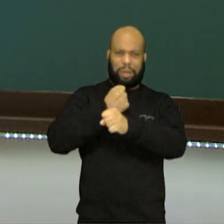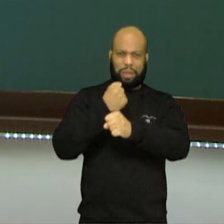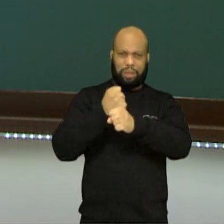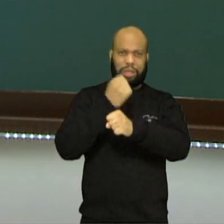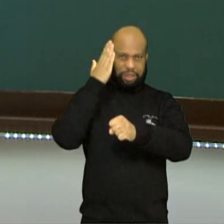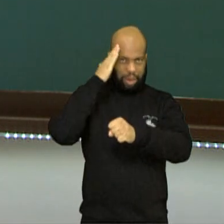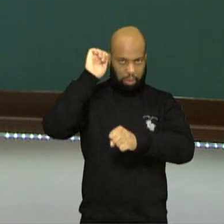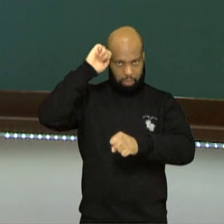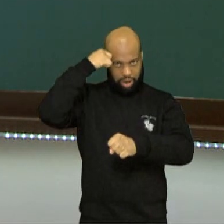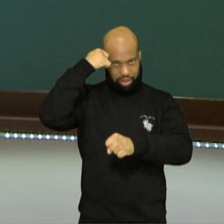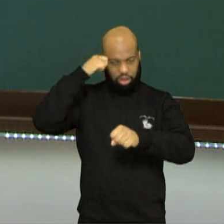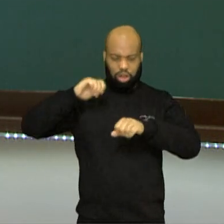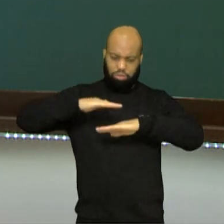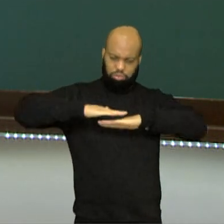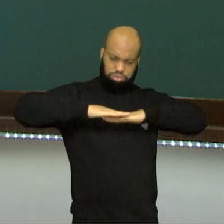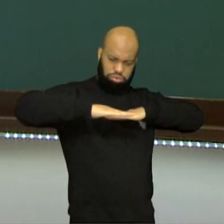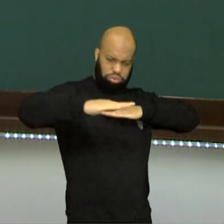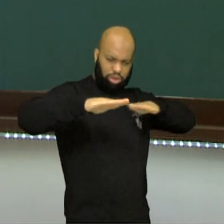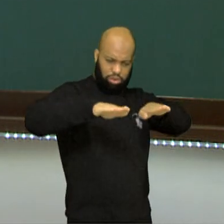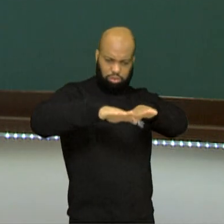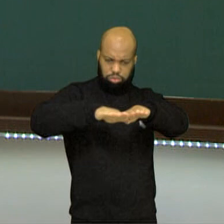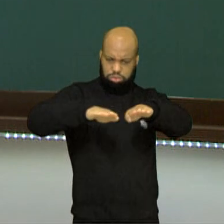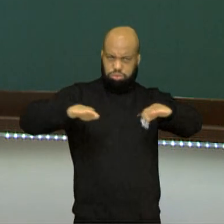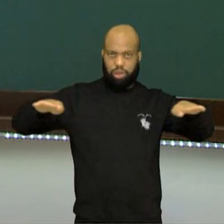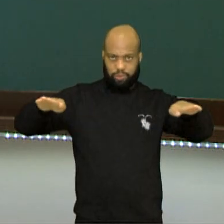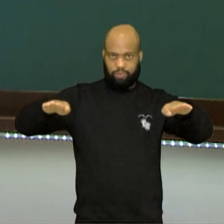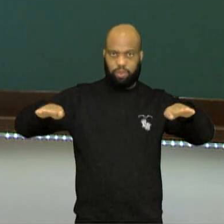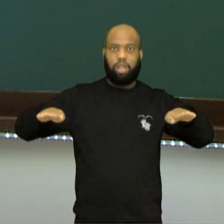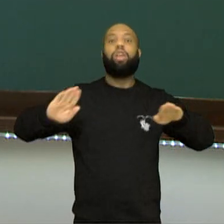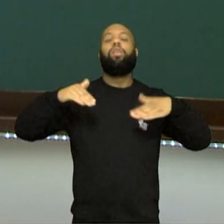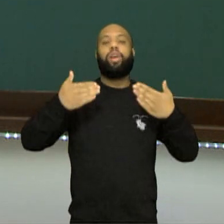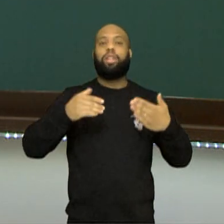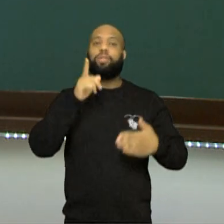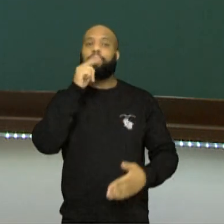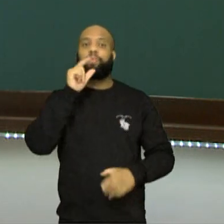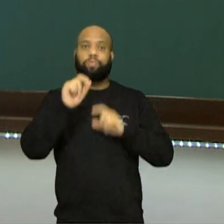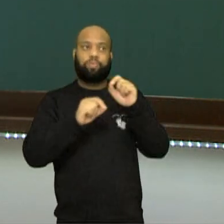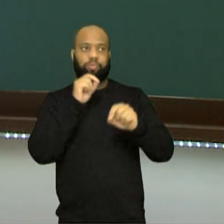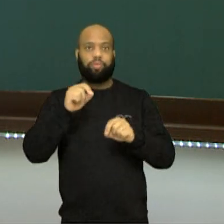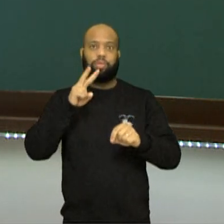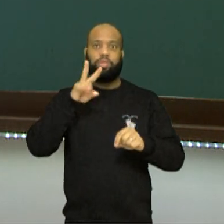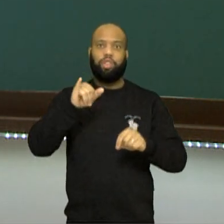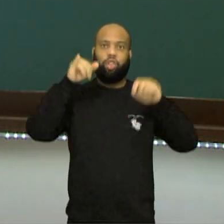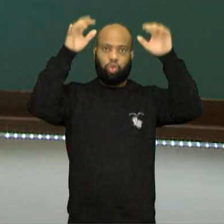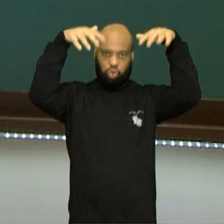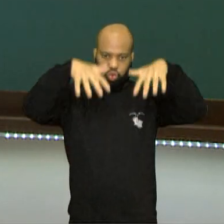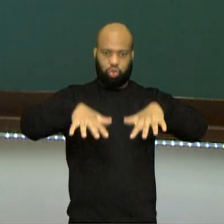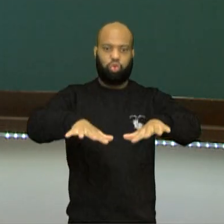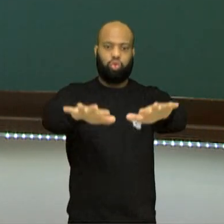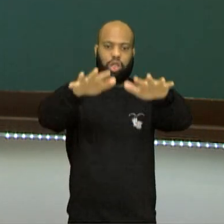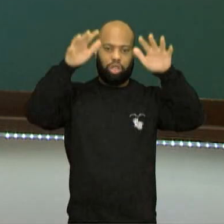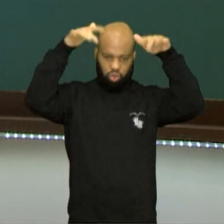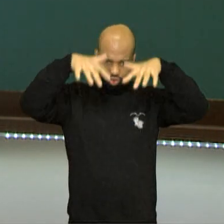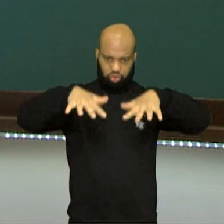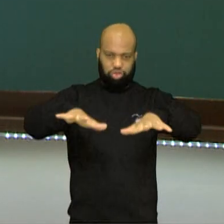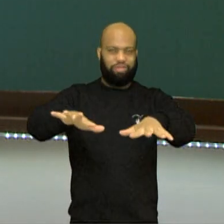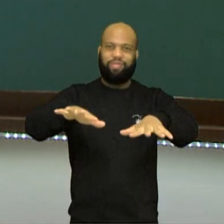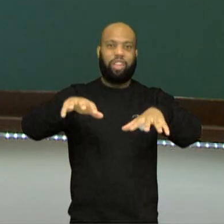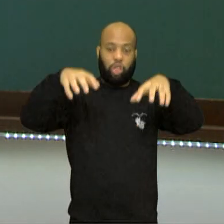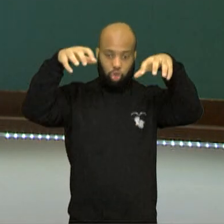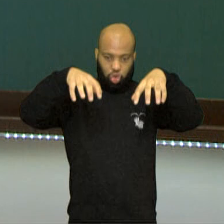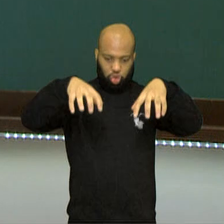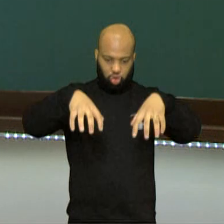asfalto, lajotas, essa água ela vai escorrer, ela vai passar rapidamente por cima dessa